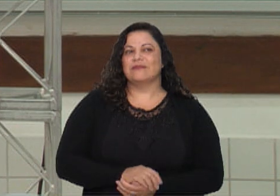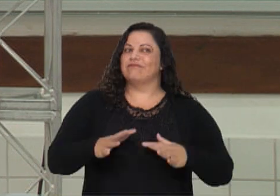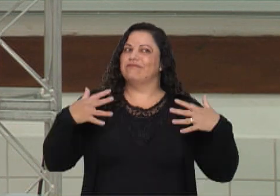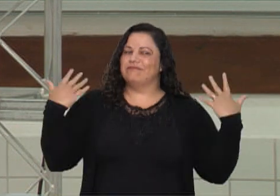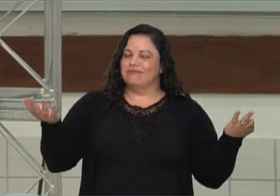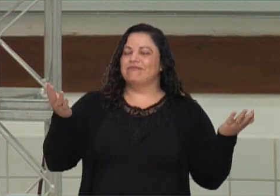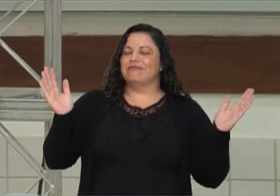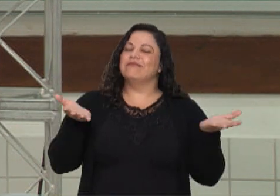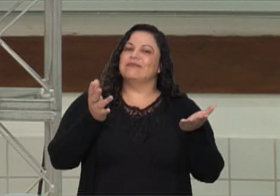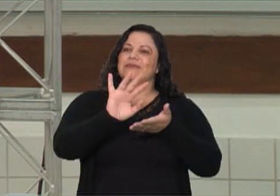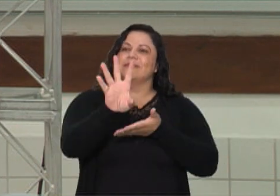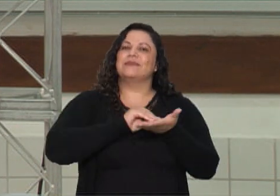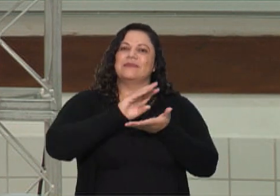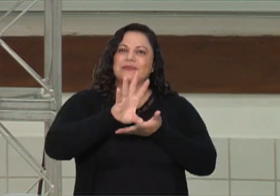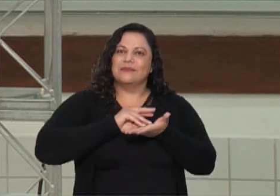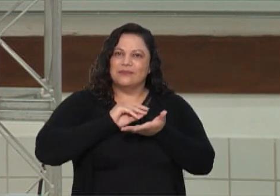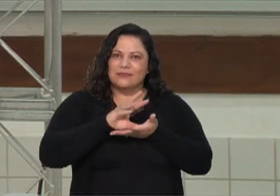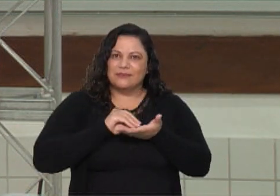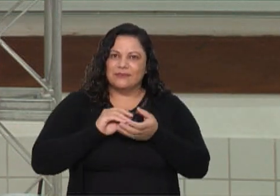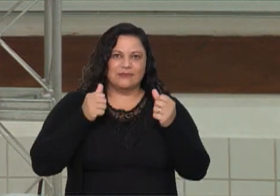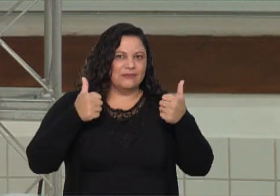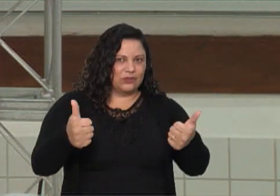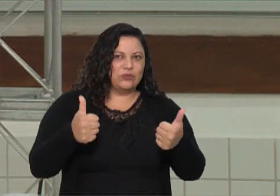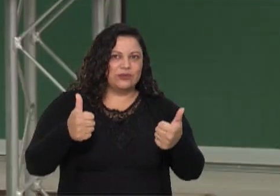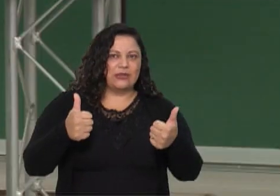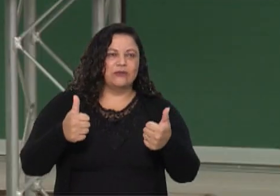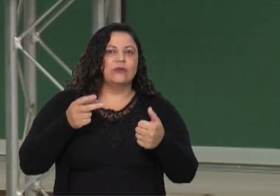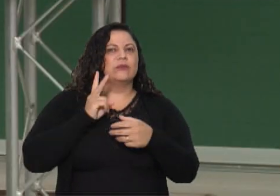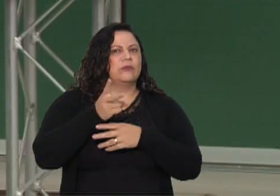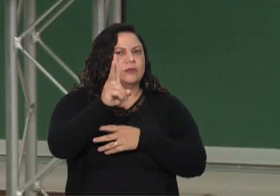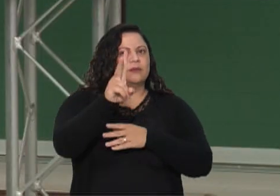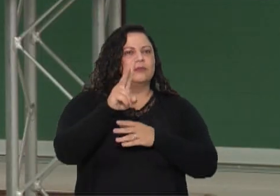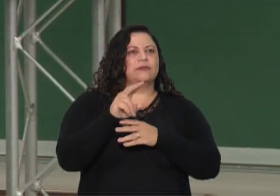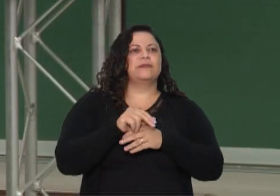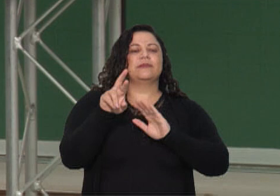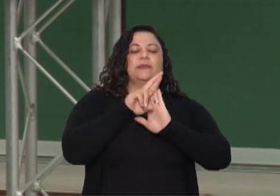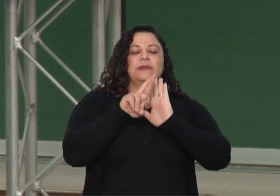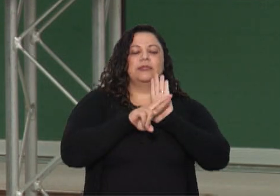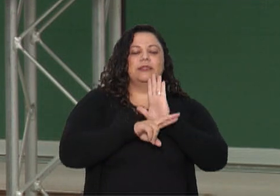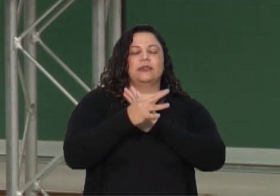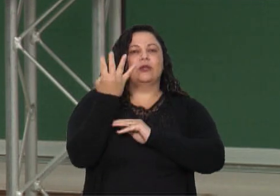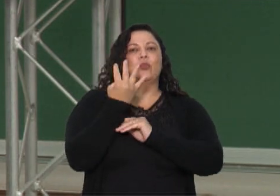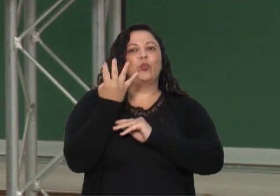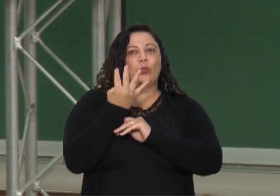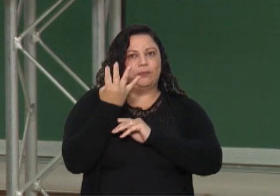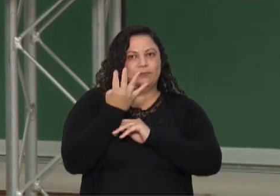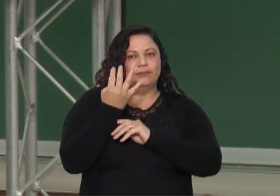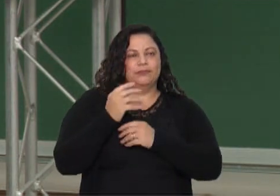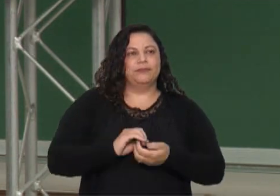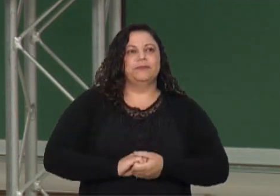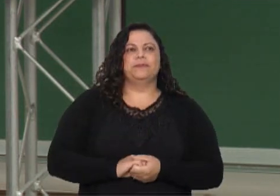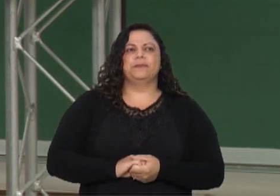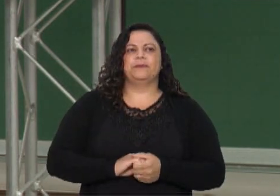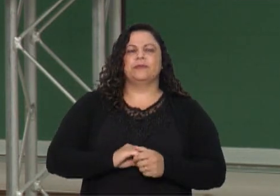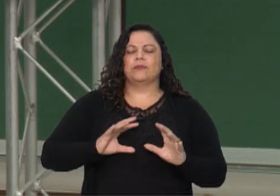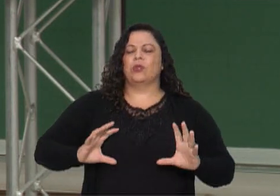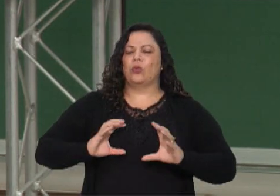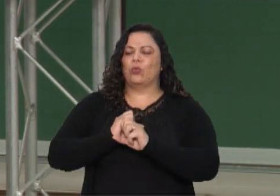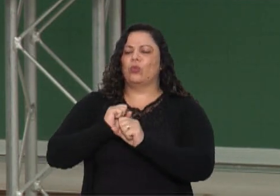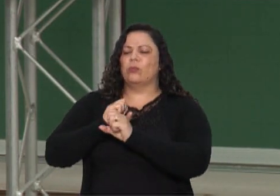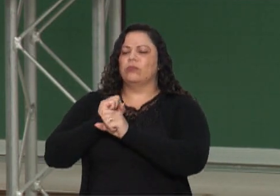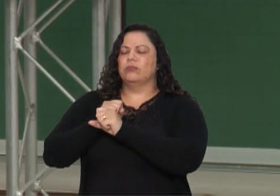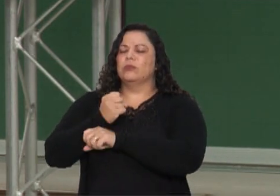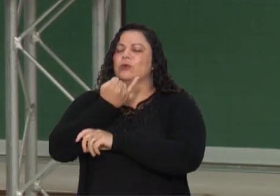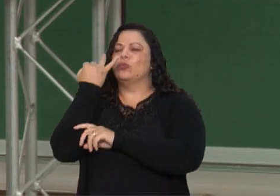Então, copiaram essa parte? Tudo certinho? Então, vamos seguir aqui para outra regrinha. Regra 4. Contagem da